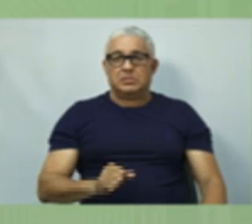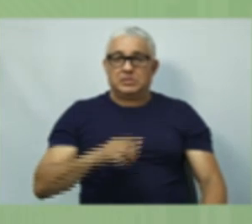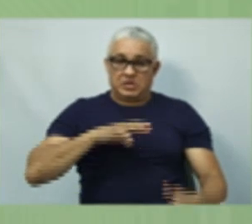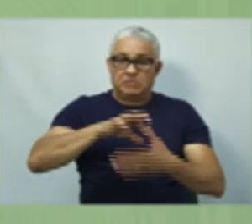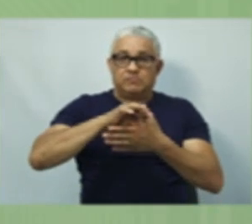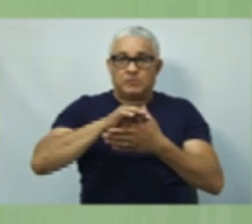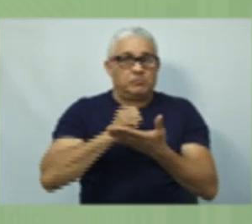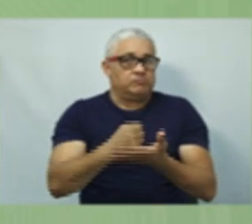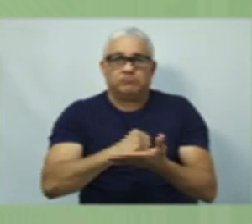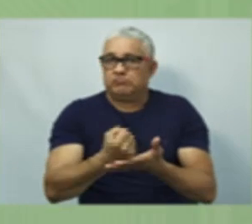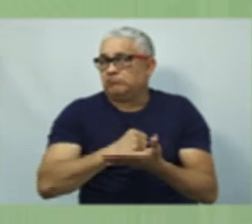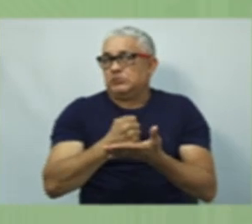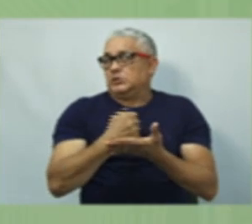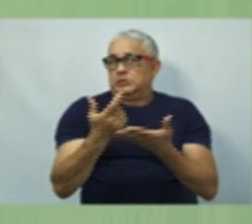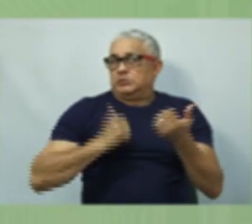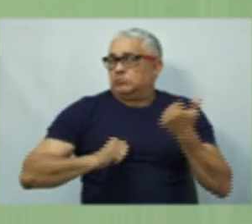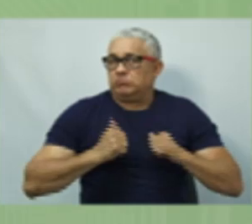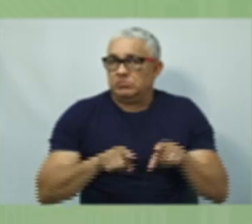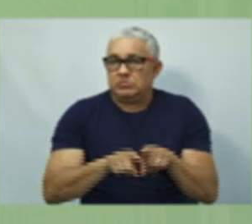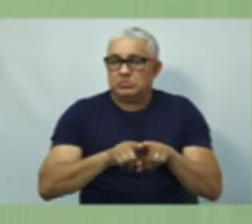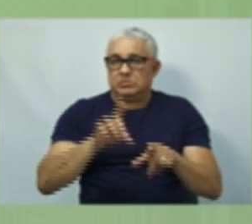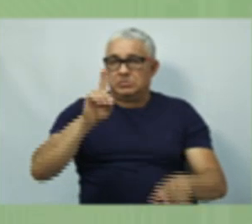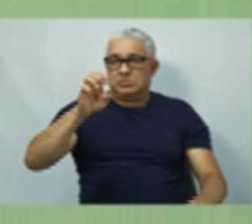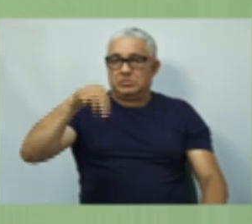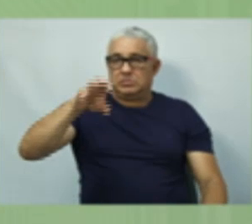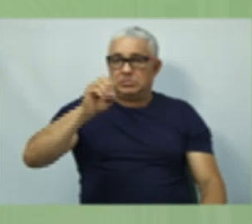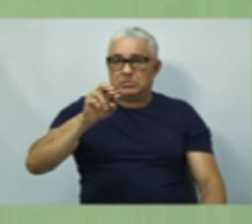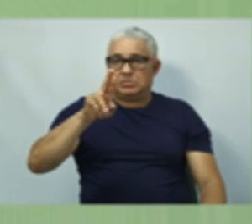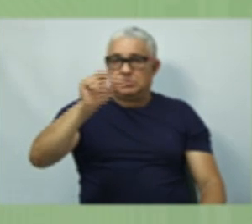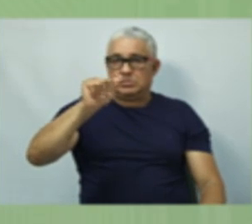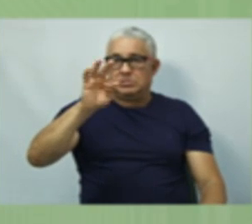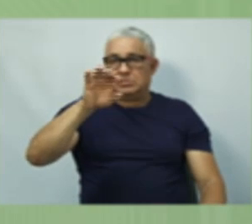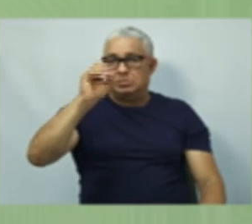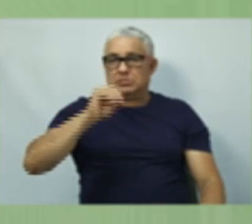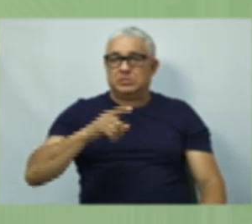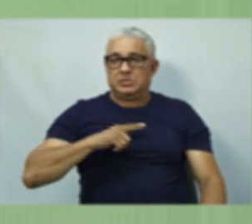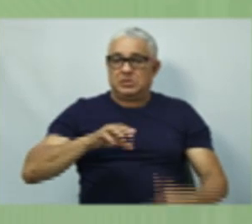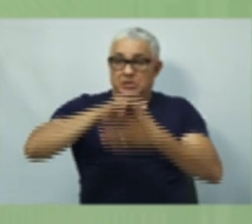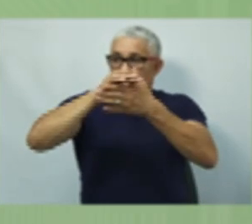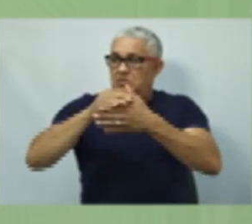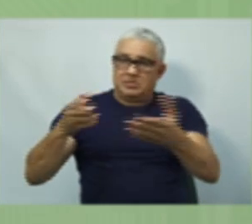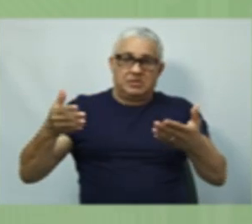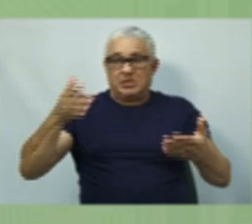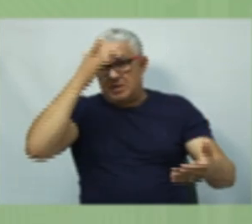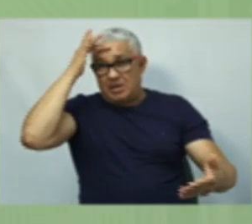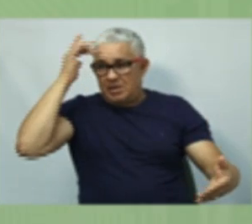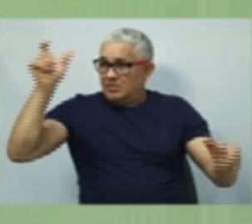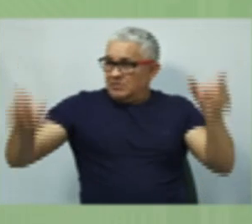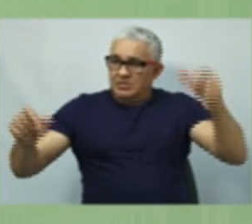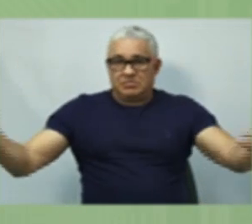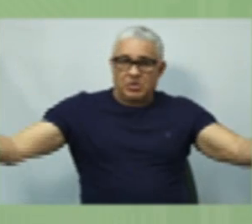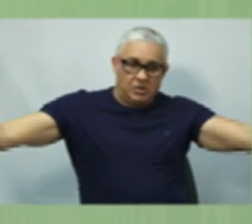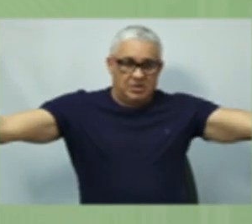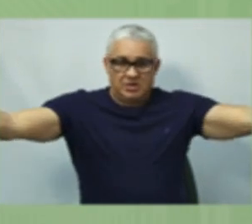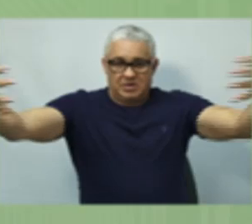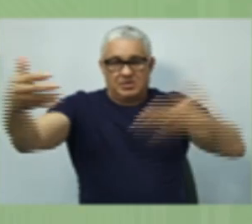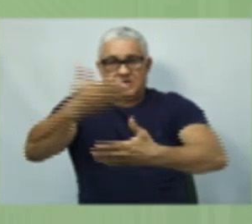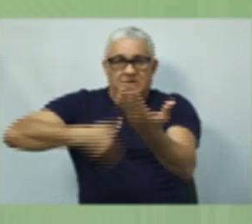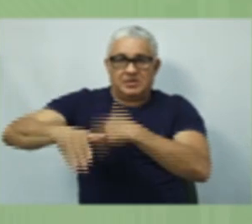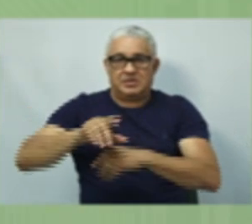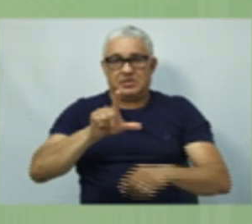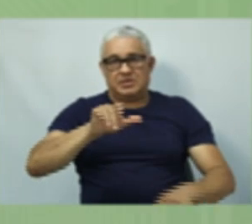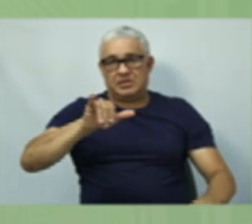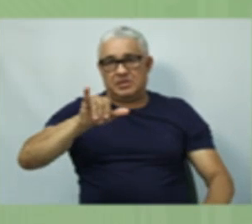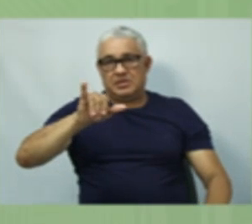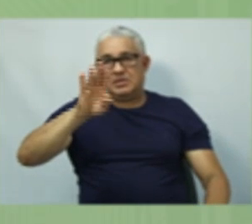possessivo, controlador. O líder democrático, que é o líder que envolve os seus colaboradores nas tomadas de decisões. O líder liberal é